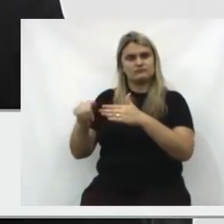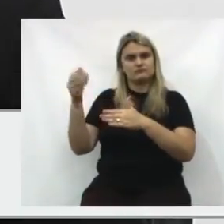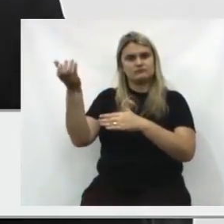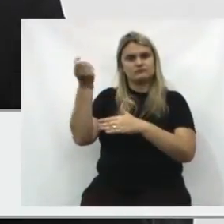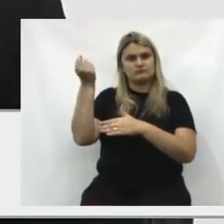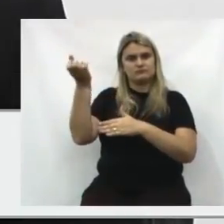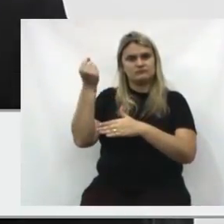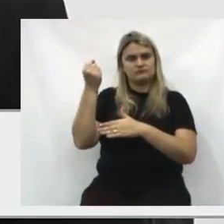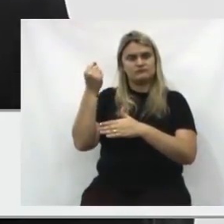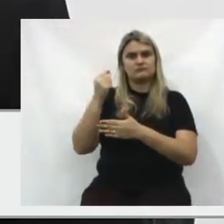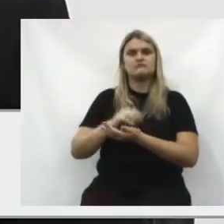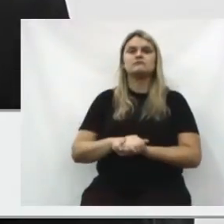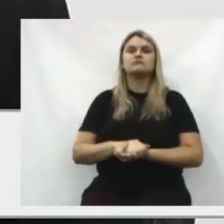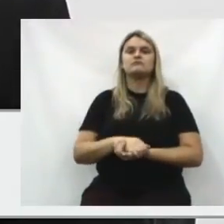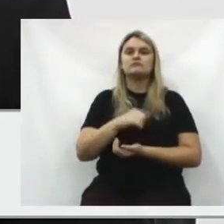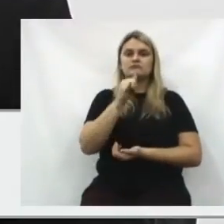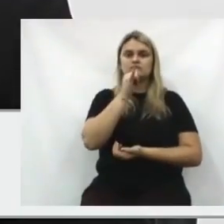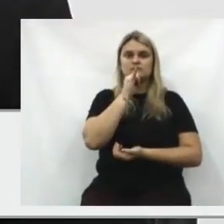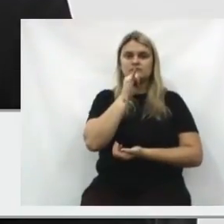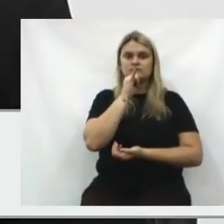da Previdência oficial,